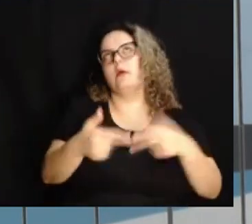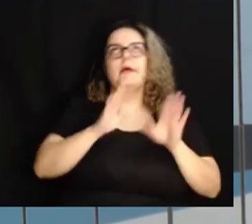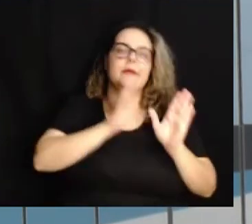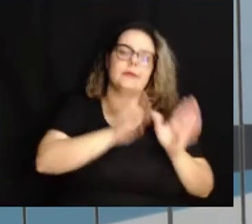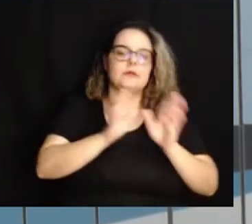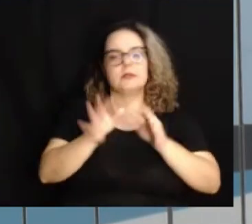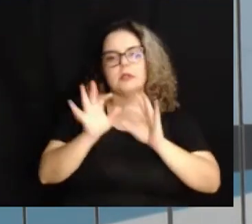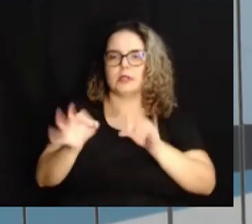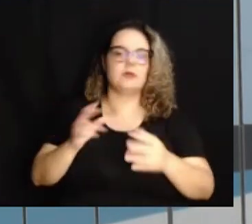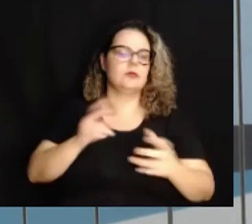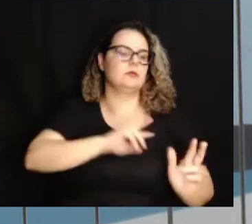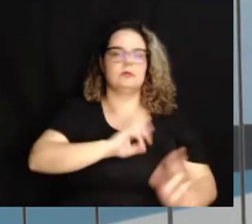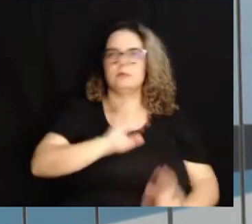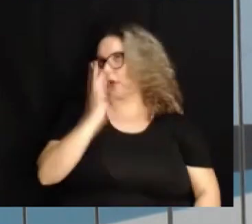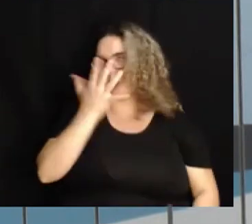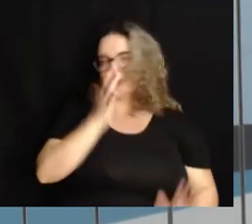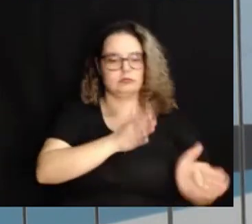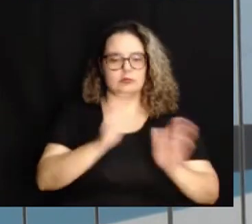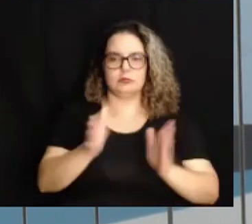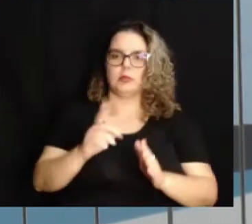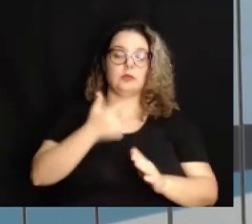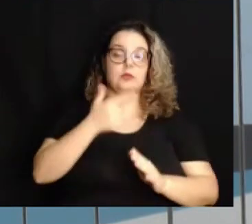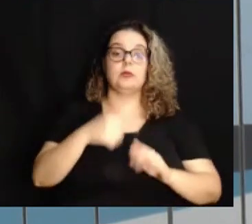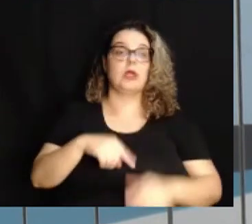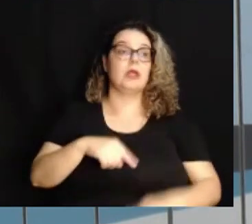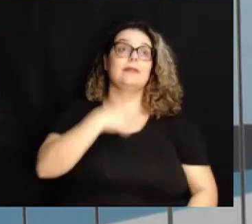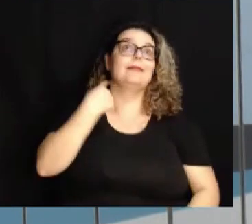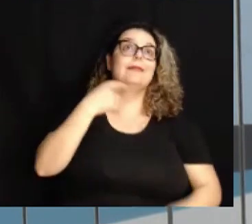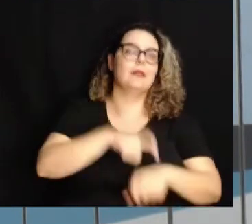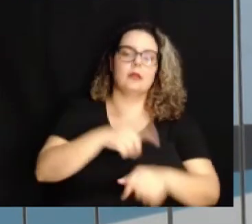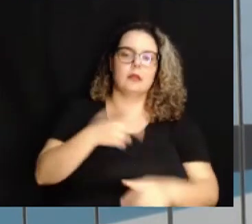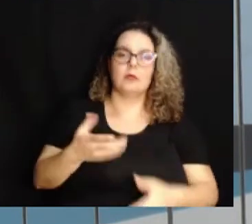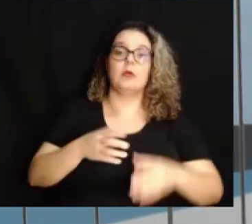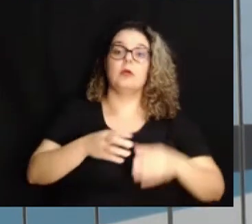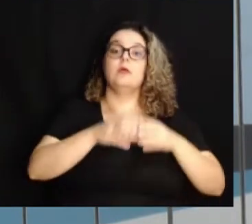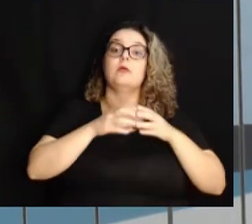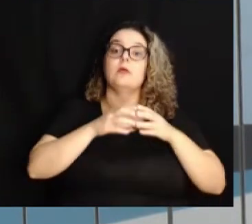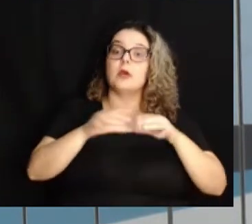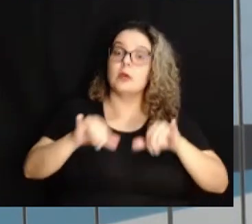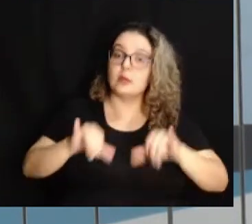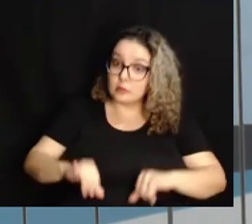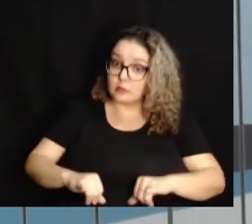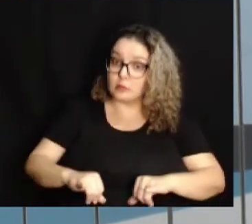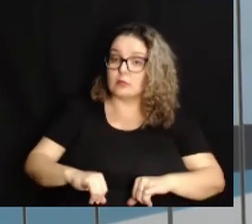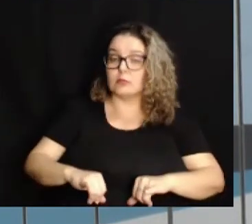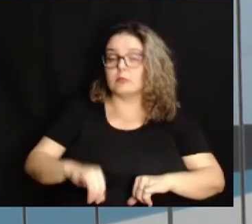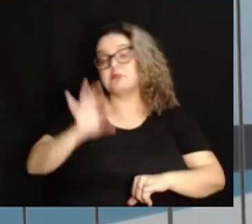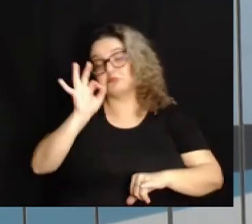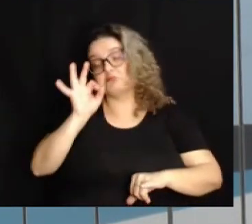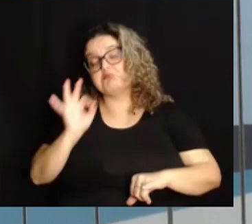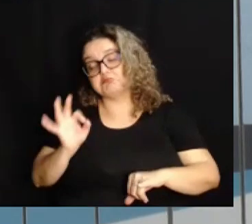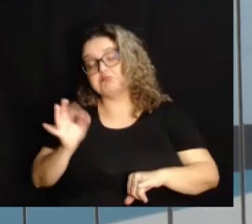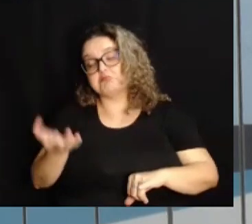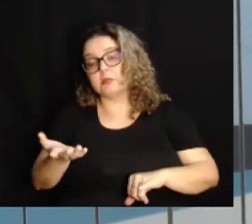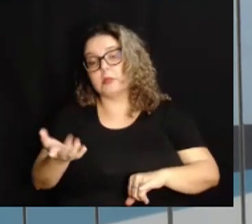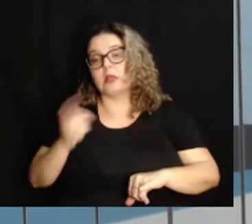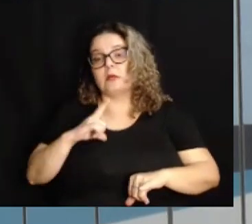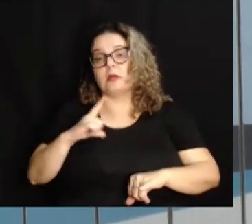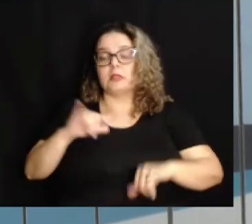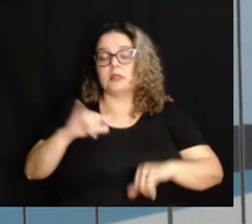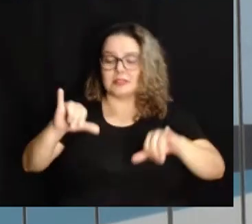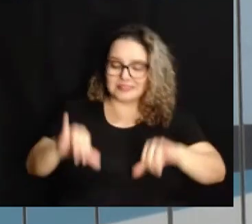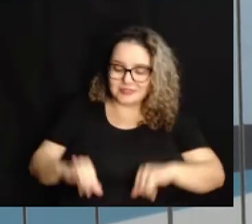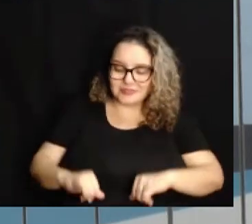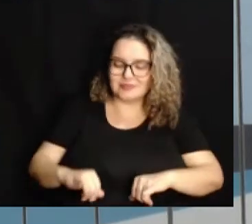não tem validade, né? Você vai conviver com essa dor, mas provavelmente você vai pegar essa dor em algum momento e transformar